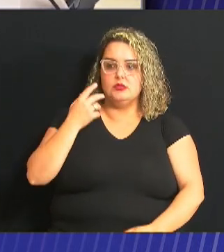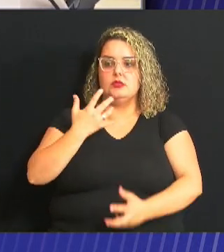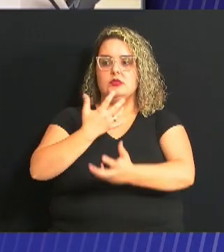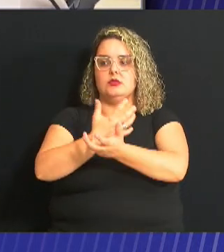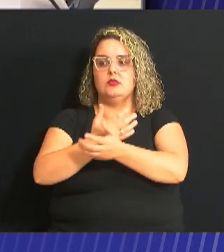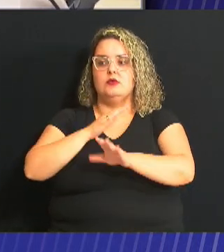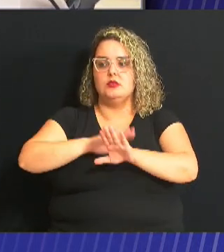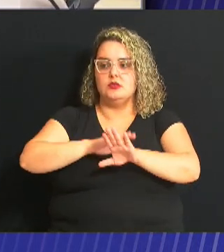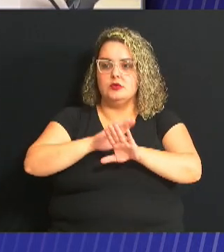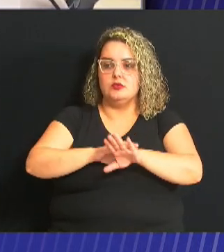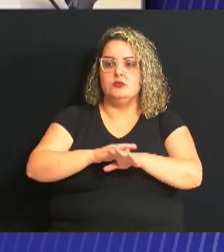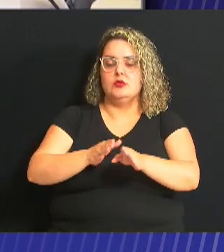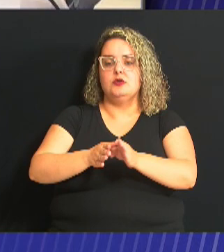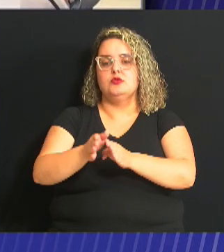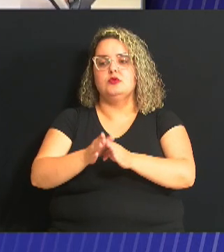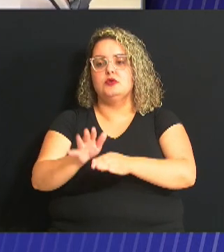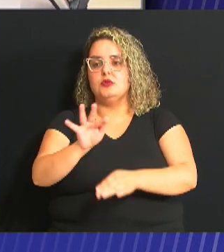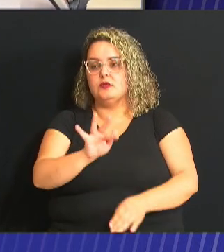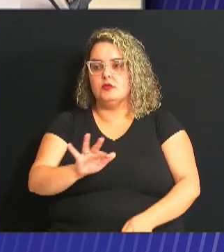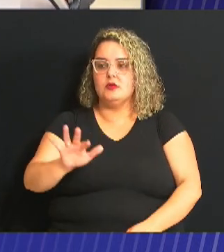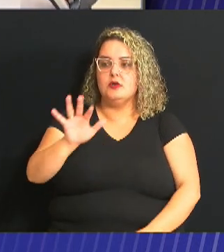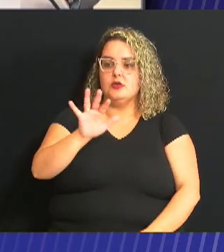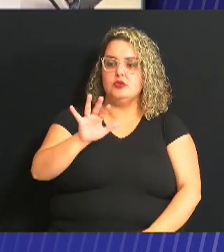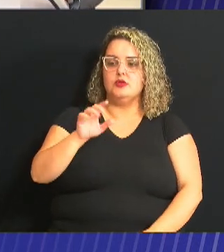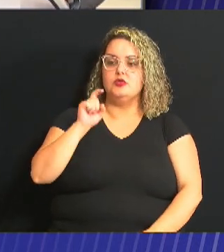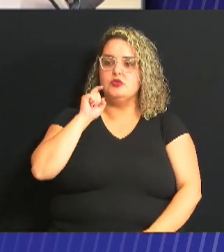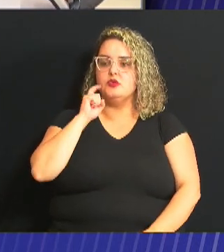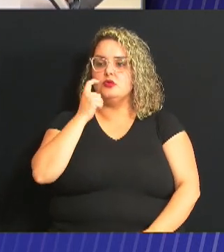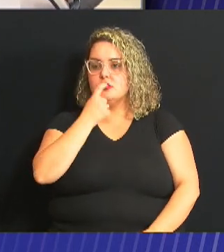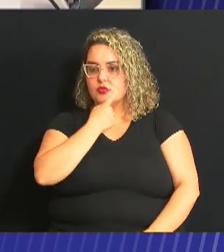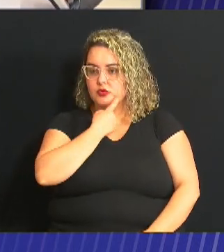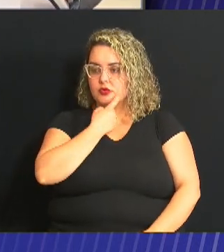pelo Conselho Federal de Odontologia,